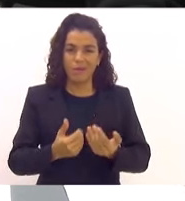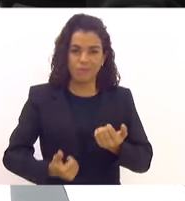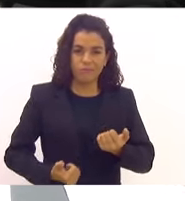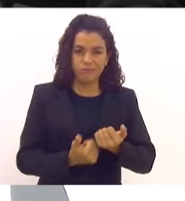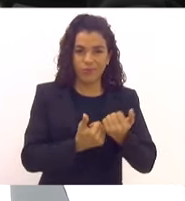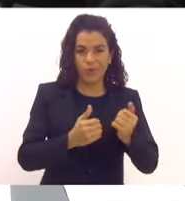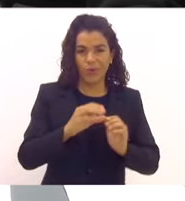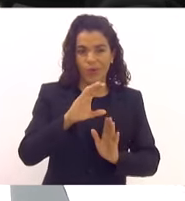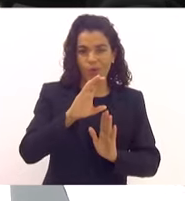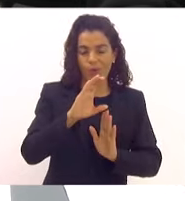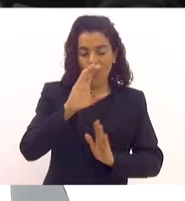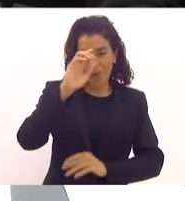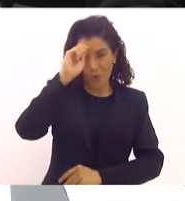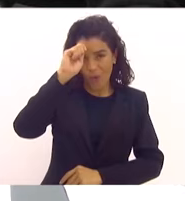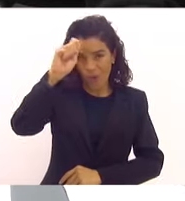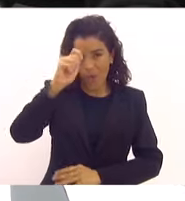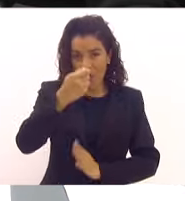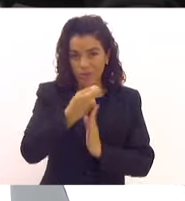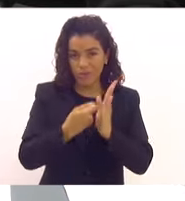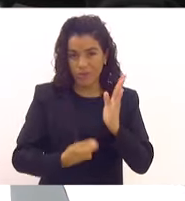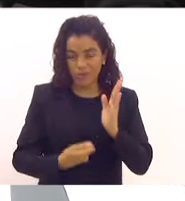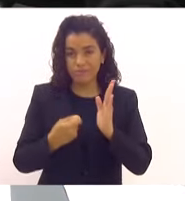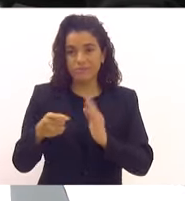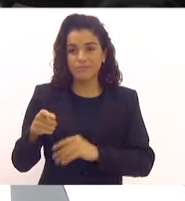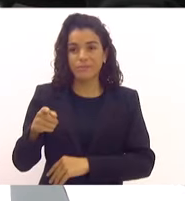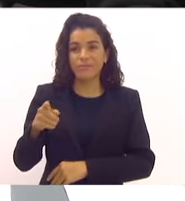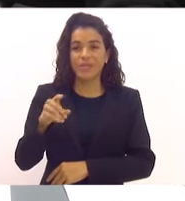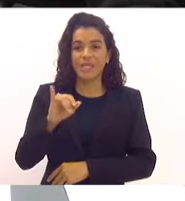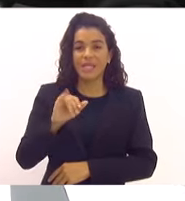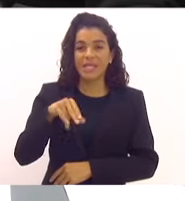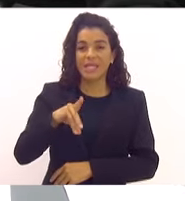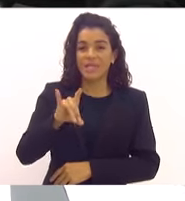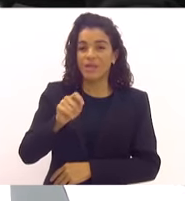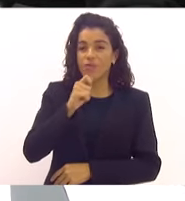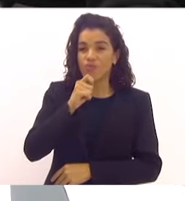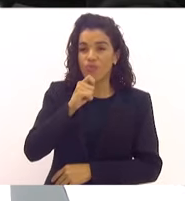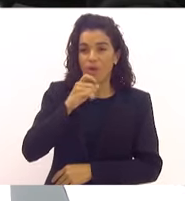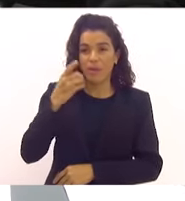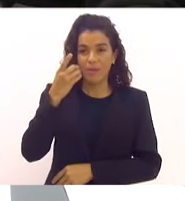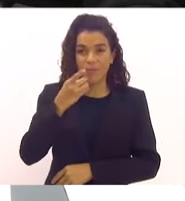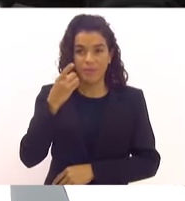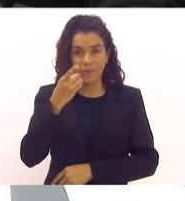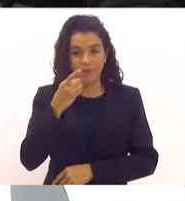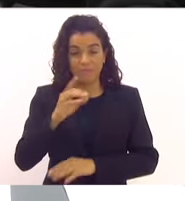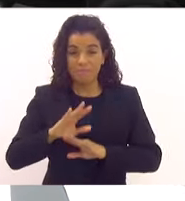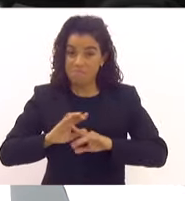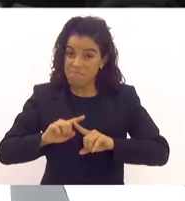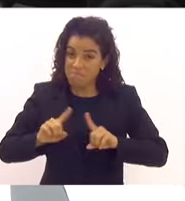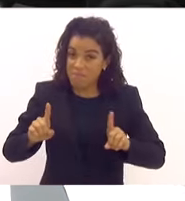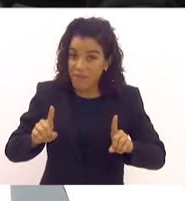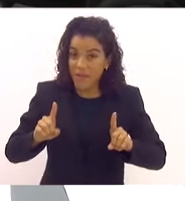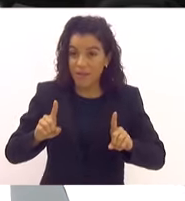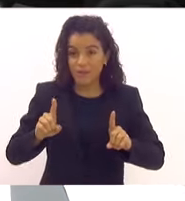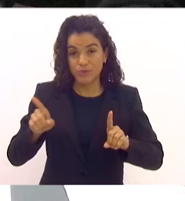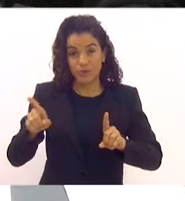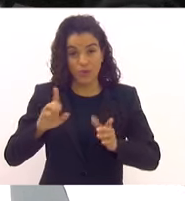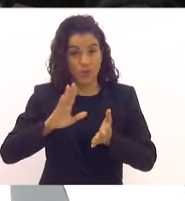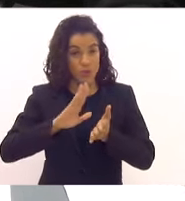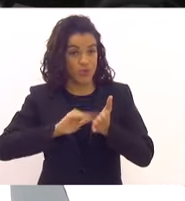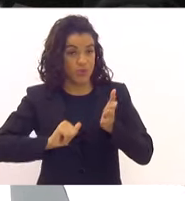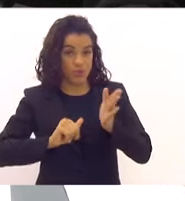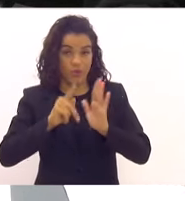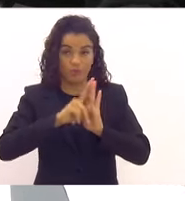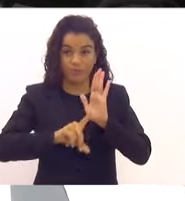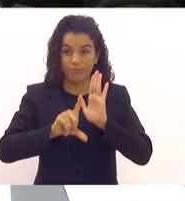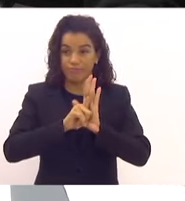deputada Índia Armelau, visto que ela ainda não era deputada. Mas, como Vossa Excelência não retirou o